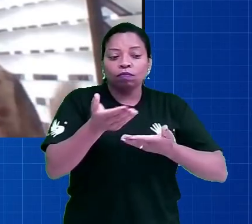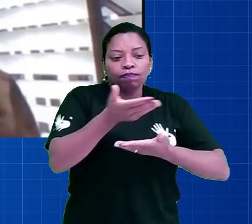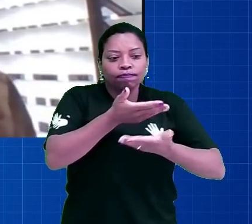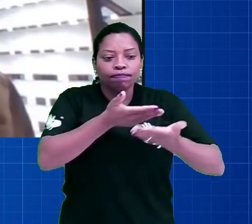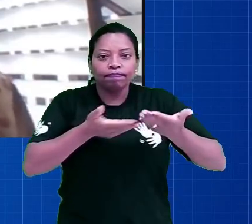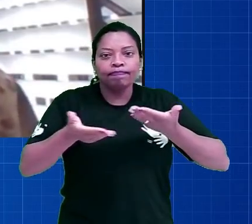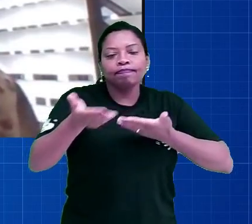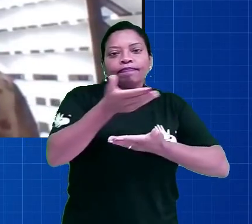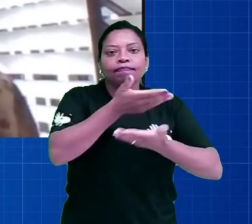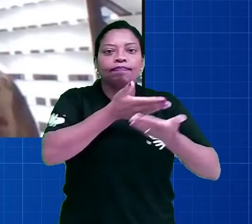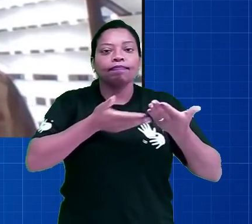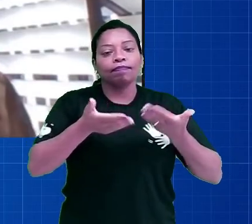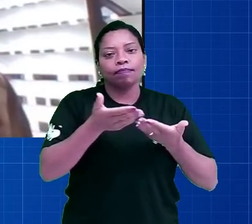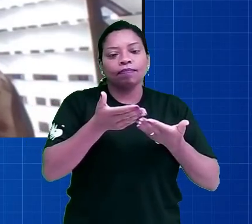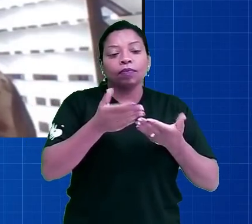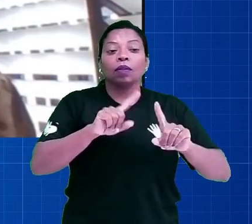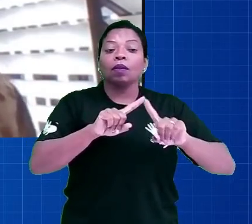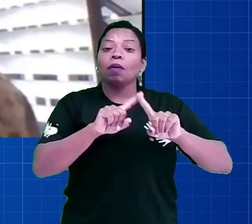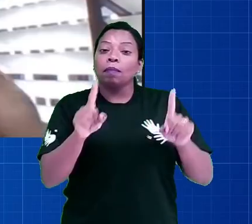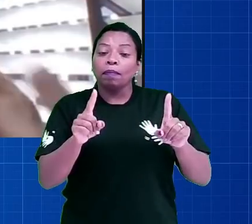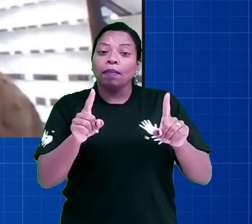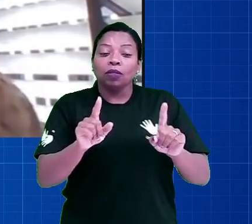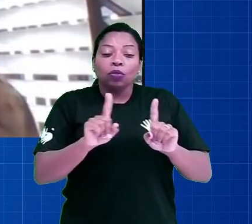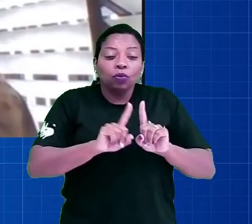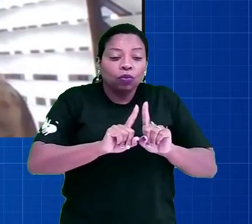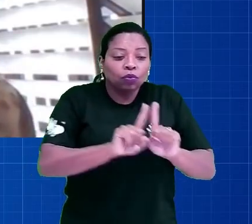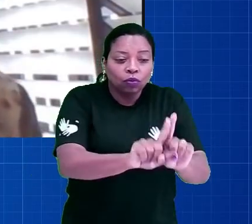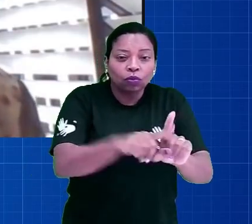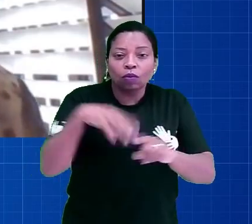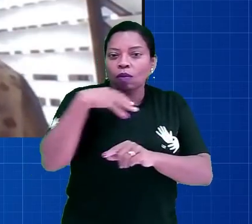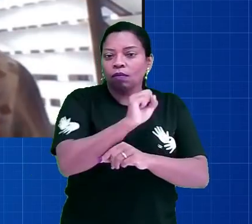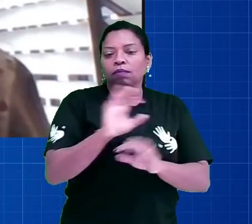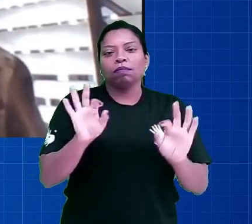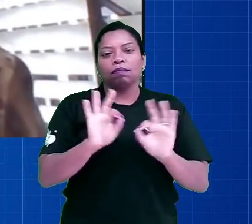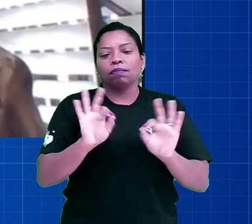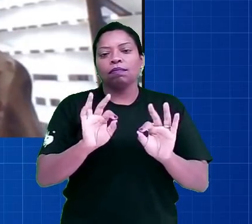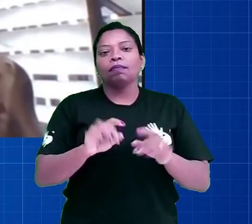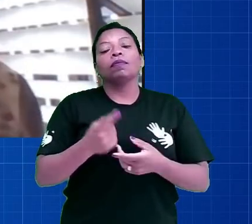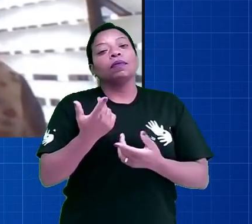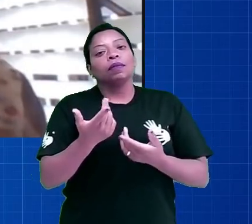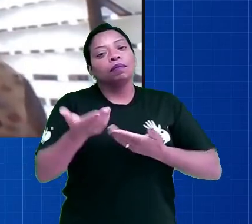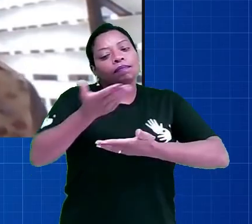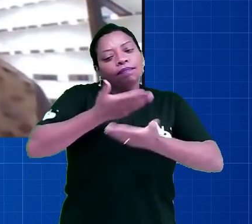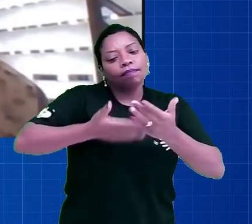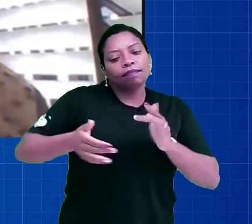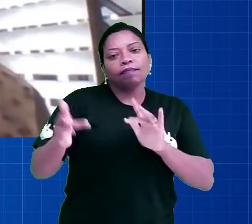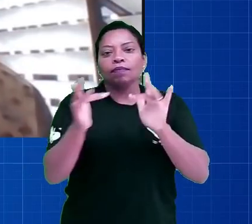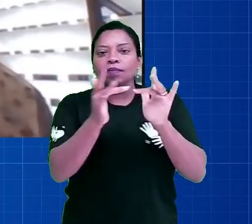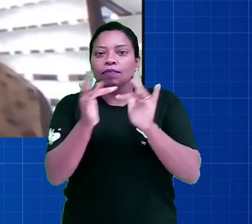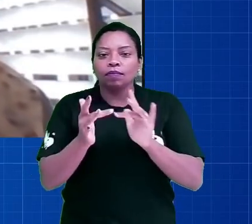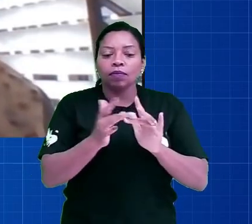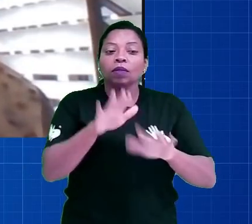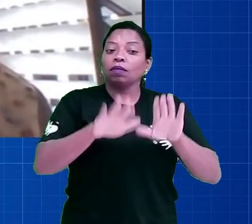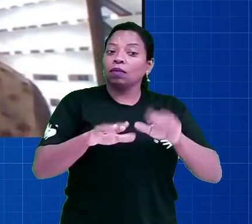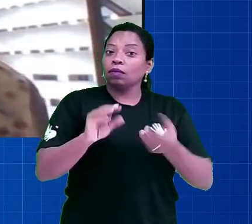turma, eles se comunicam ainda de maneira um pouco ainda superficial, rápida, até